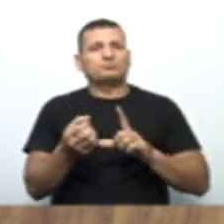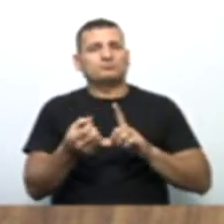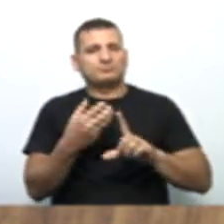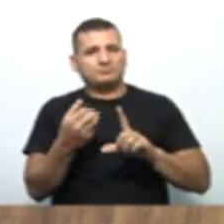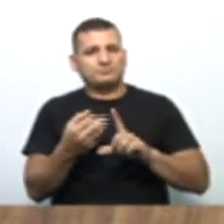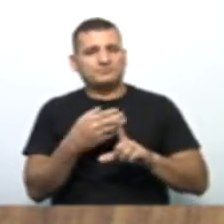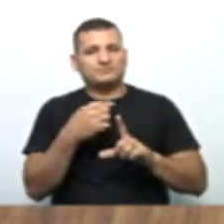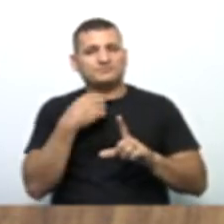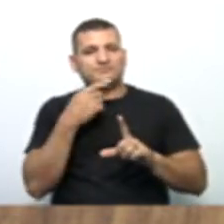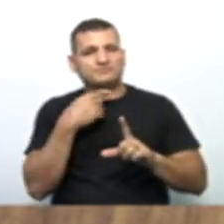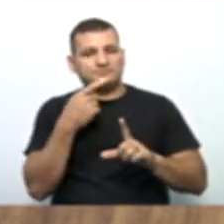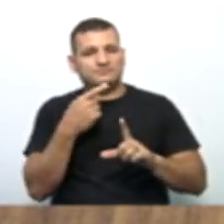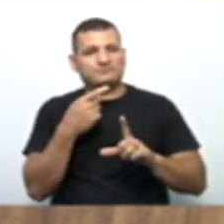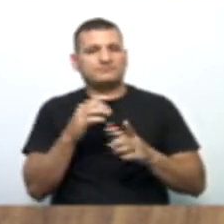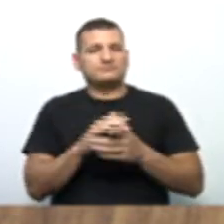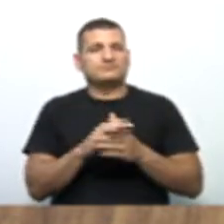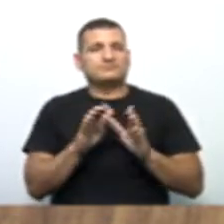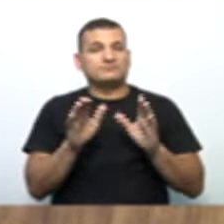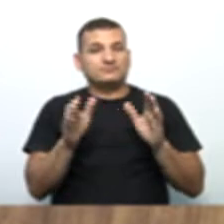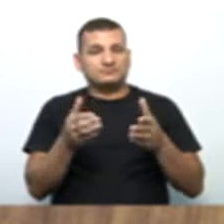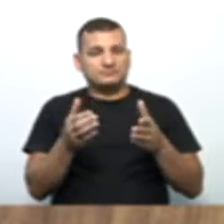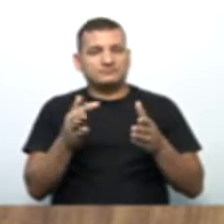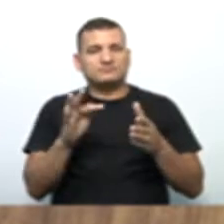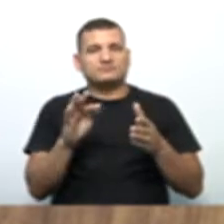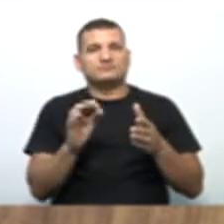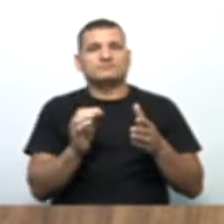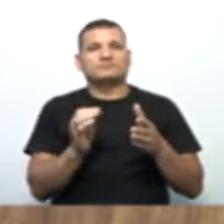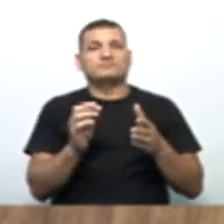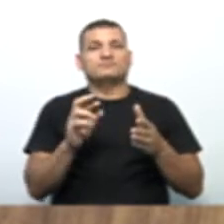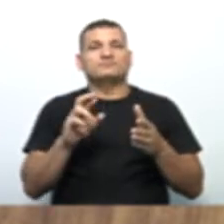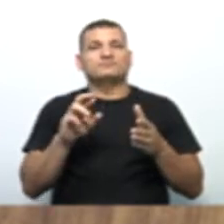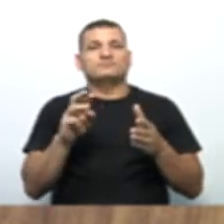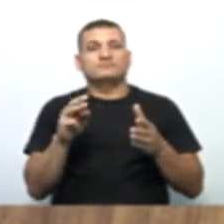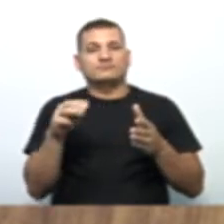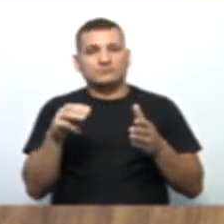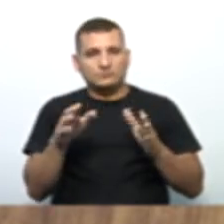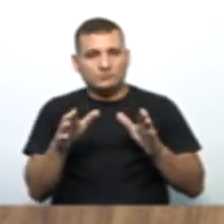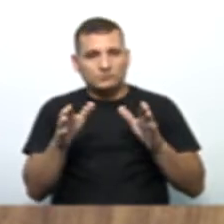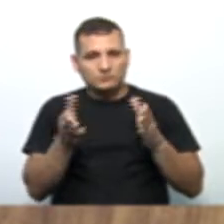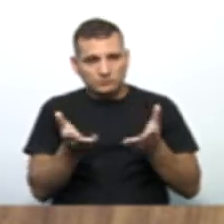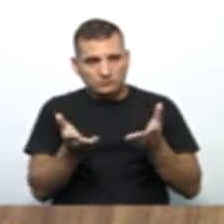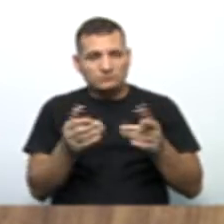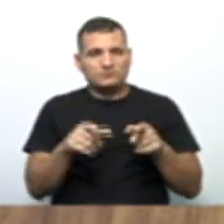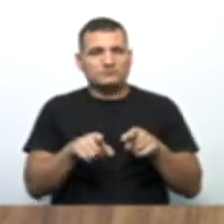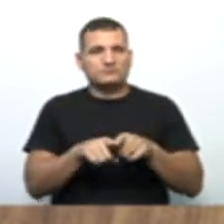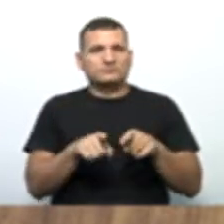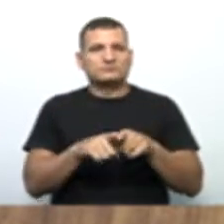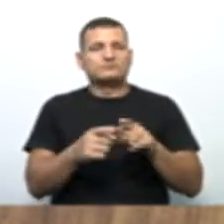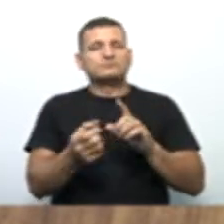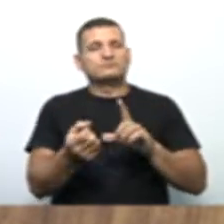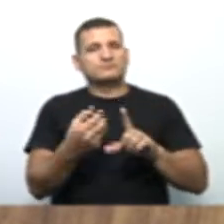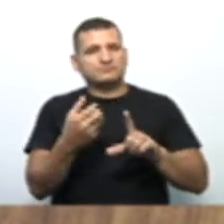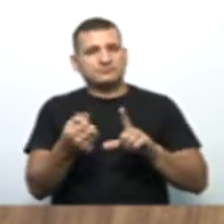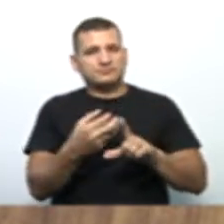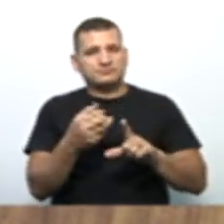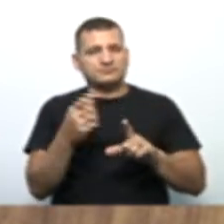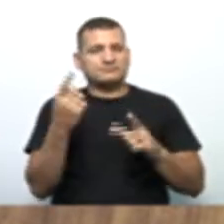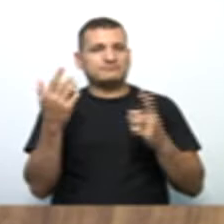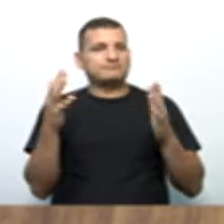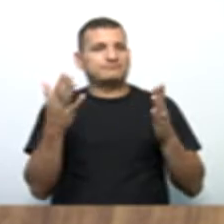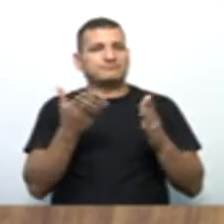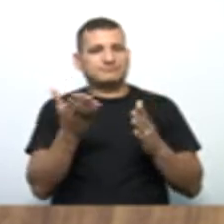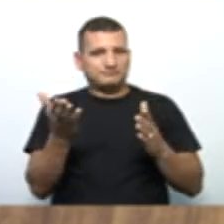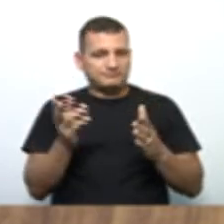dúvida vão participar do fórum aqui na hora da das das respostas participem vocês estão de parabéns mas continue